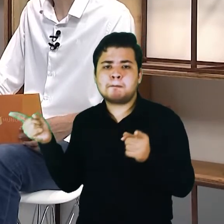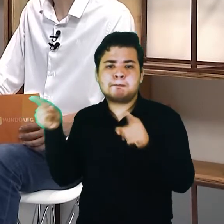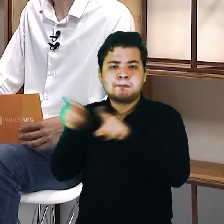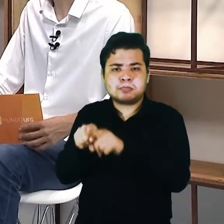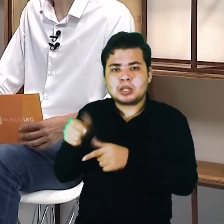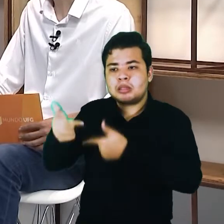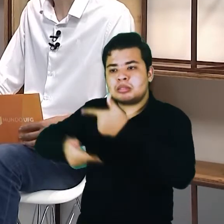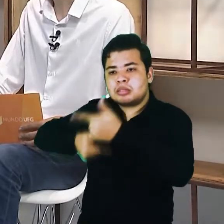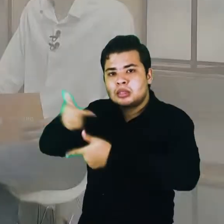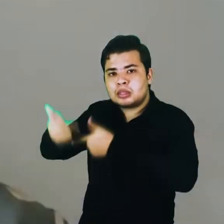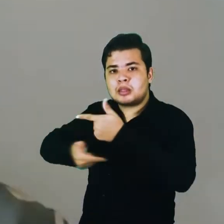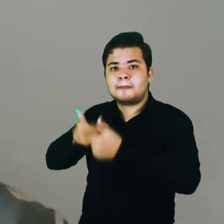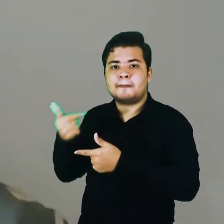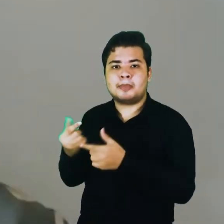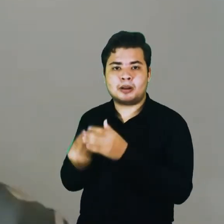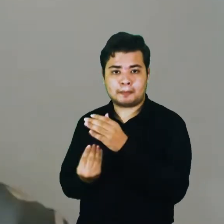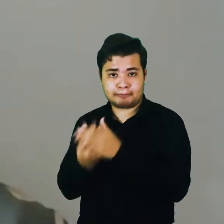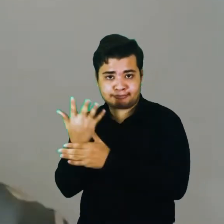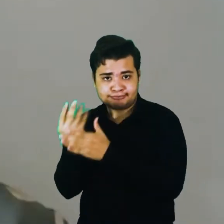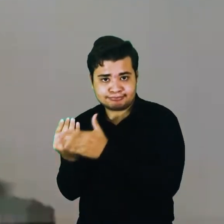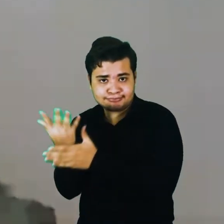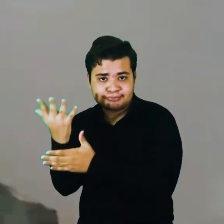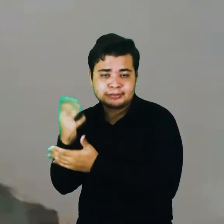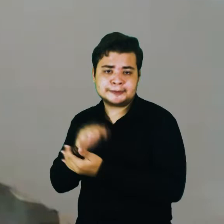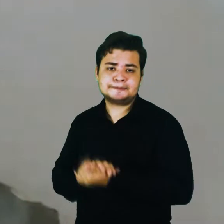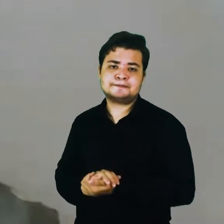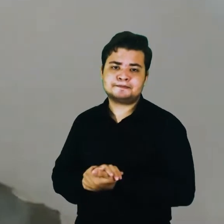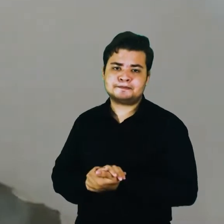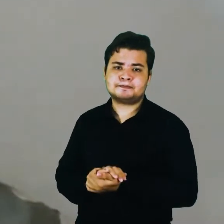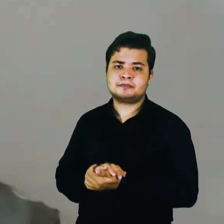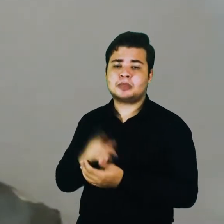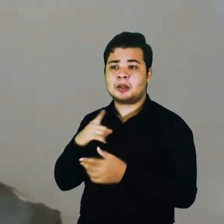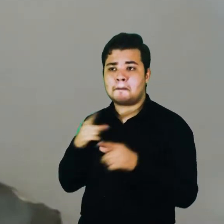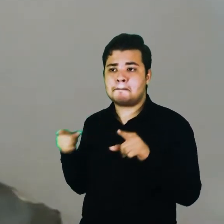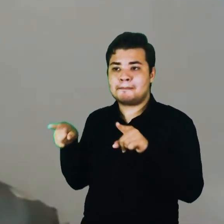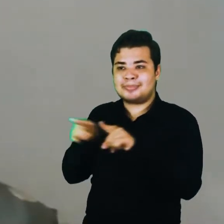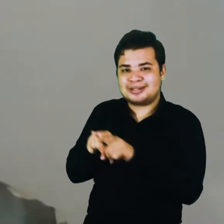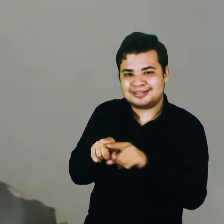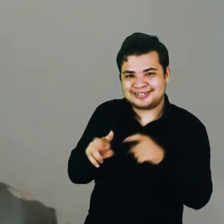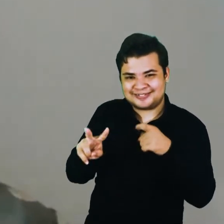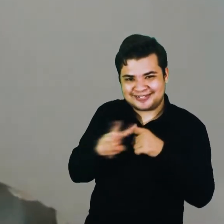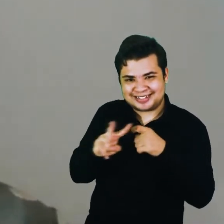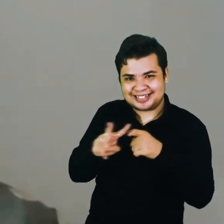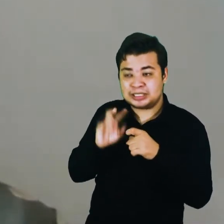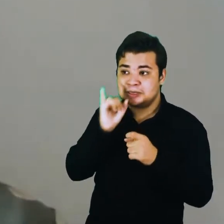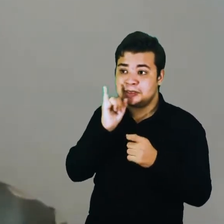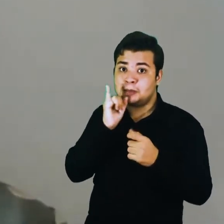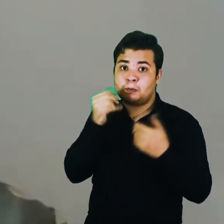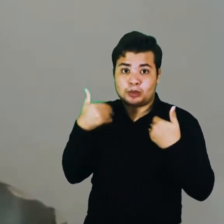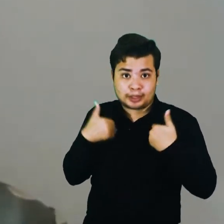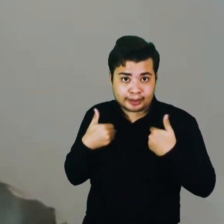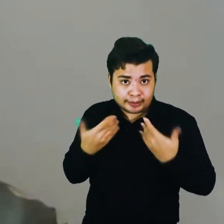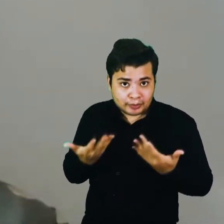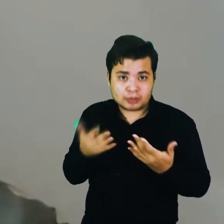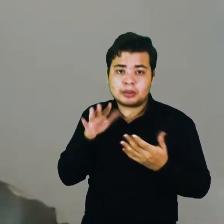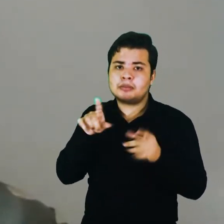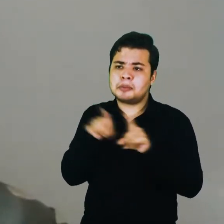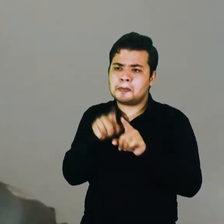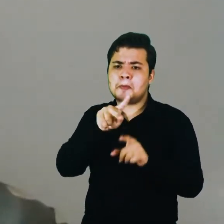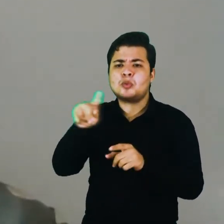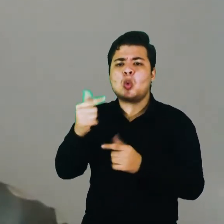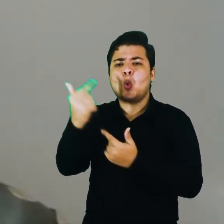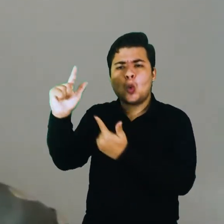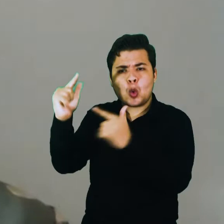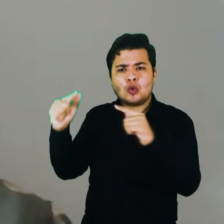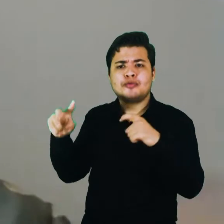trabalham com plantas, né? Então, temos parceiros na veterinária, eu sou apenas um dos exemplos, né, de vários